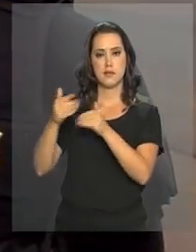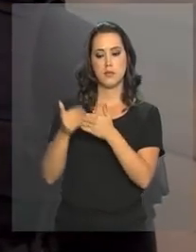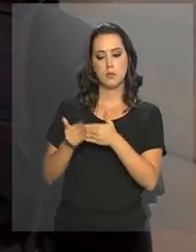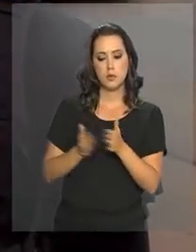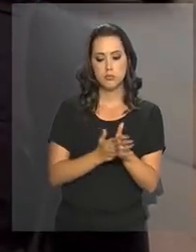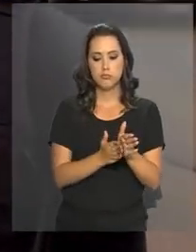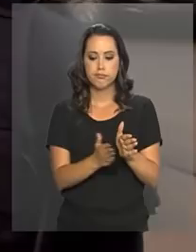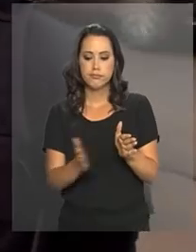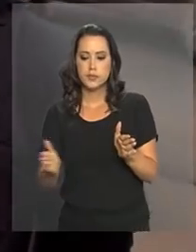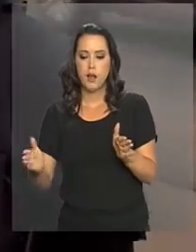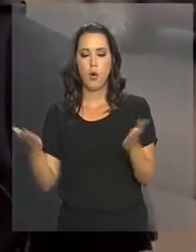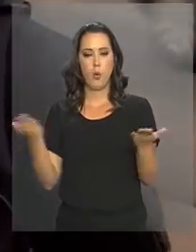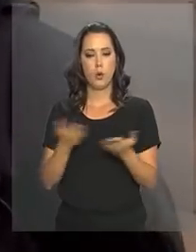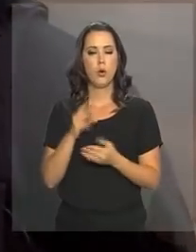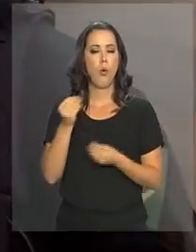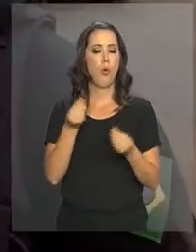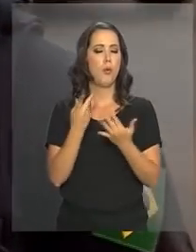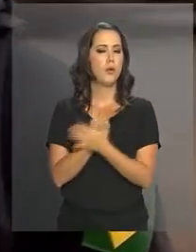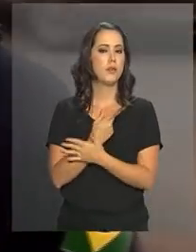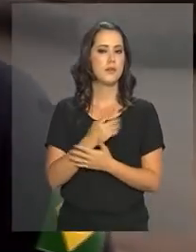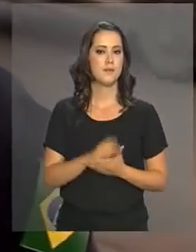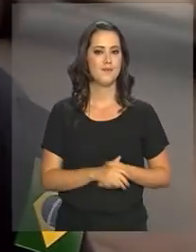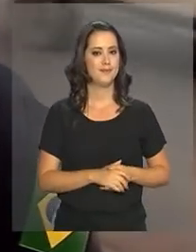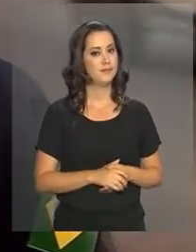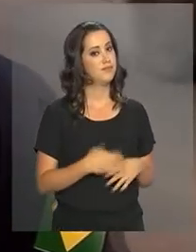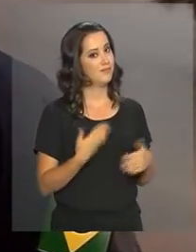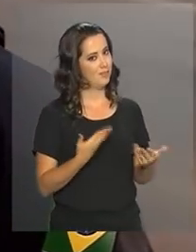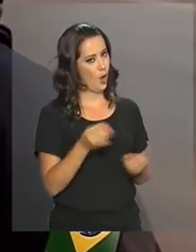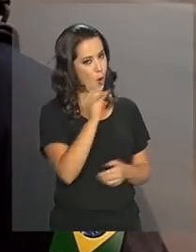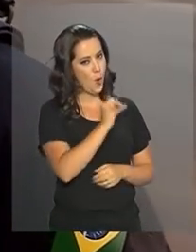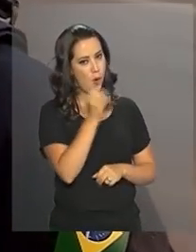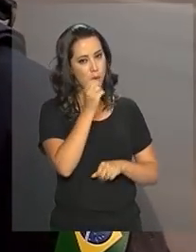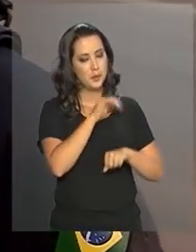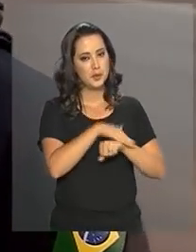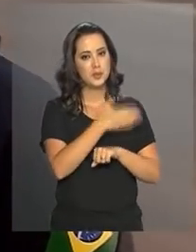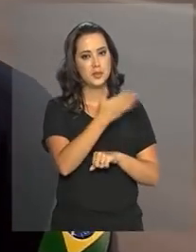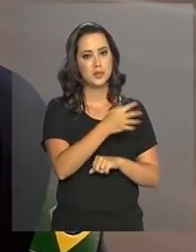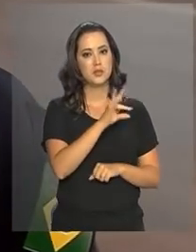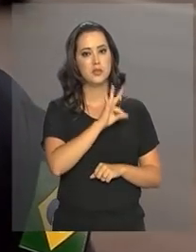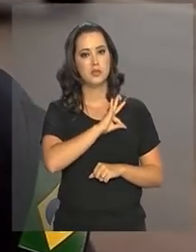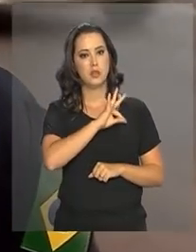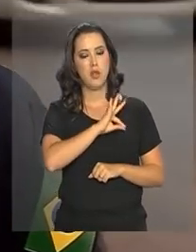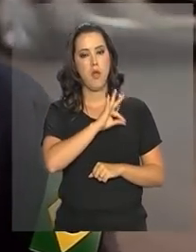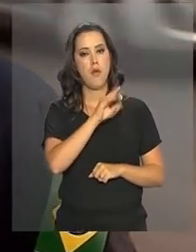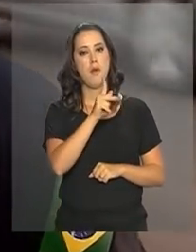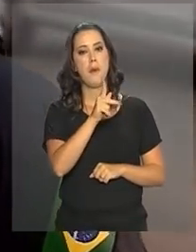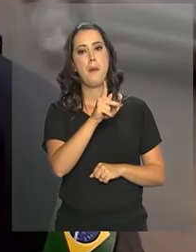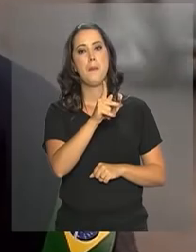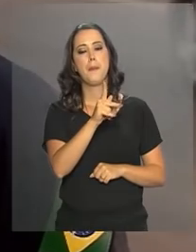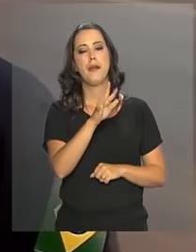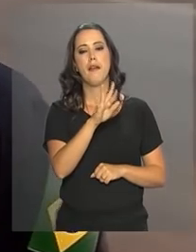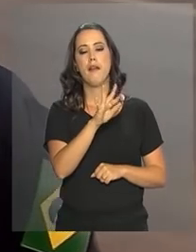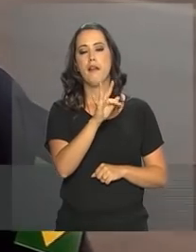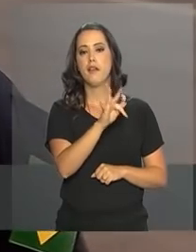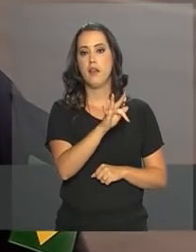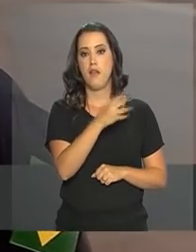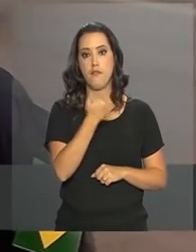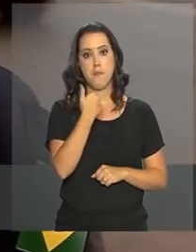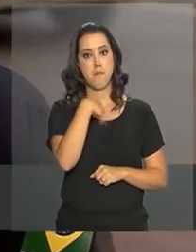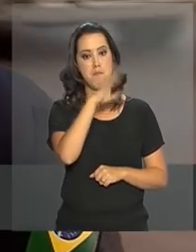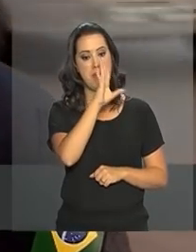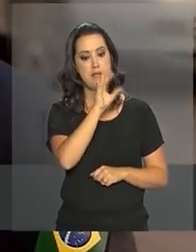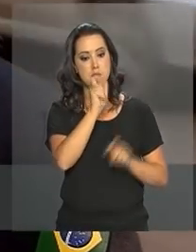dias? Boa noite. A Polícia Rodoviária Federal, ela vai estar reforçando o efetivo nesses dias. A